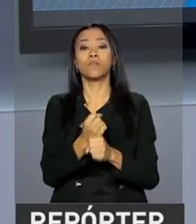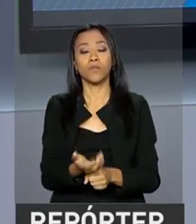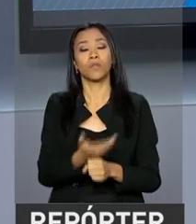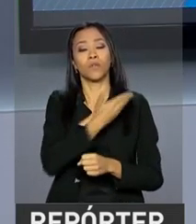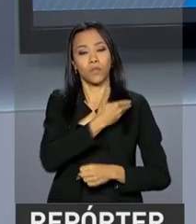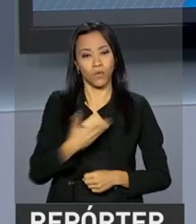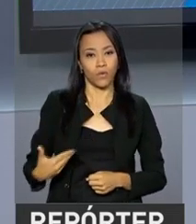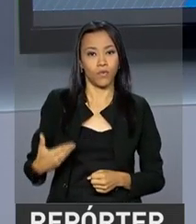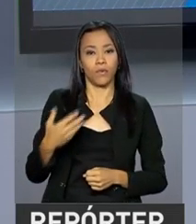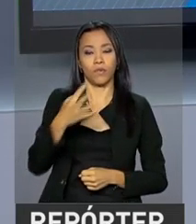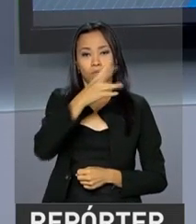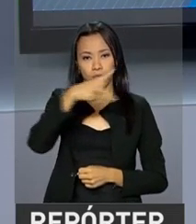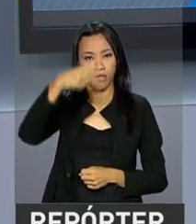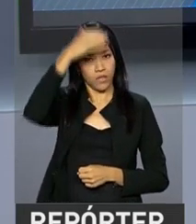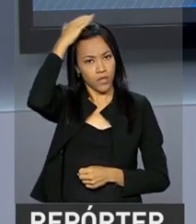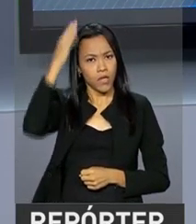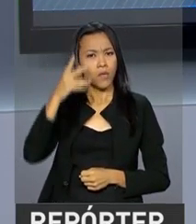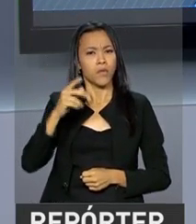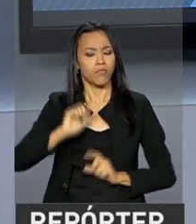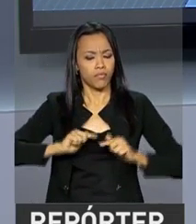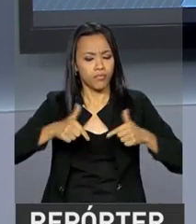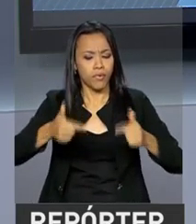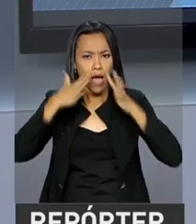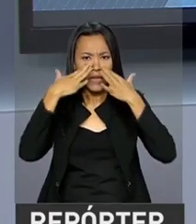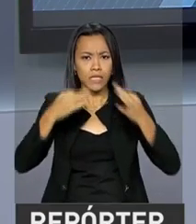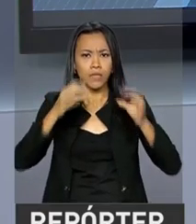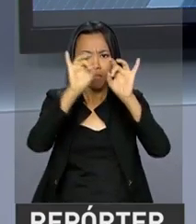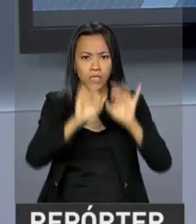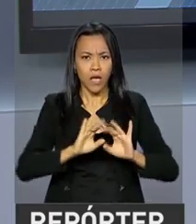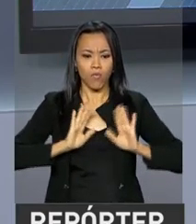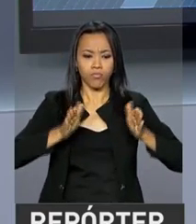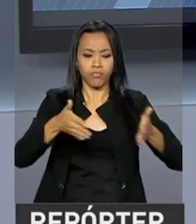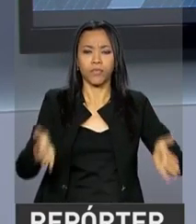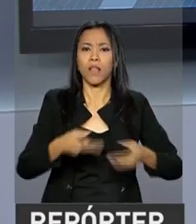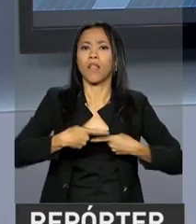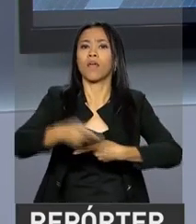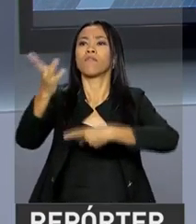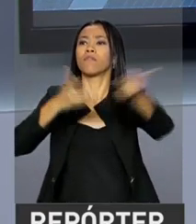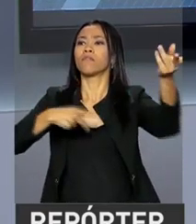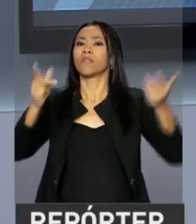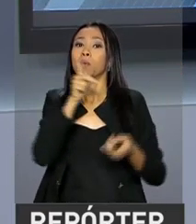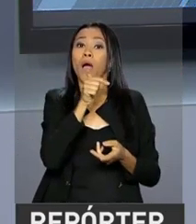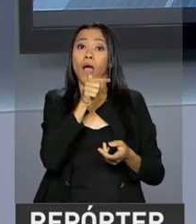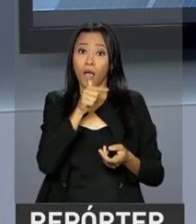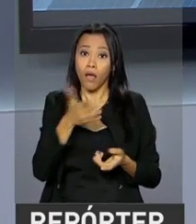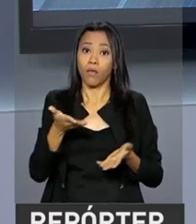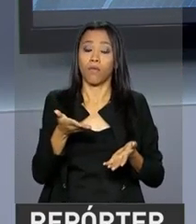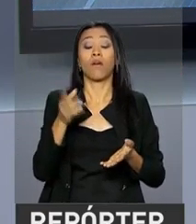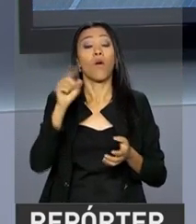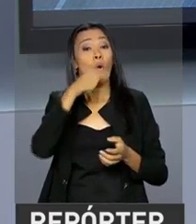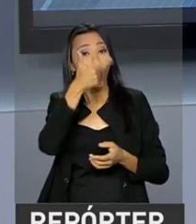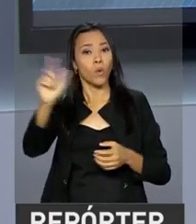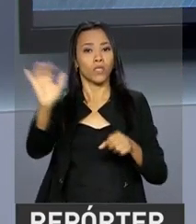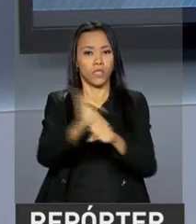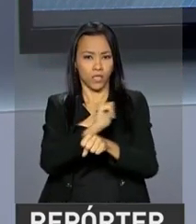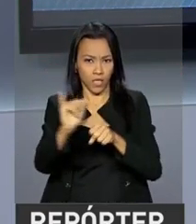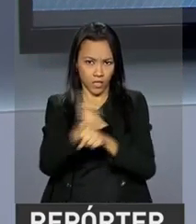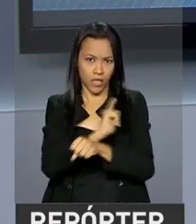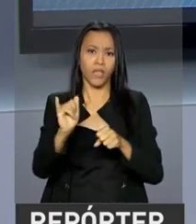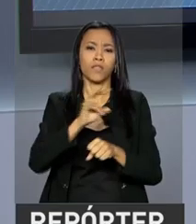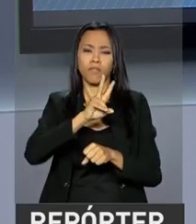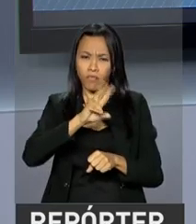a integração do Rio São Francisco teve atenção especial e ajudou a levar água a quem precisa. Outras ações foram tomadas ainda